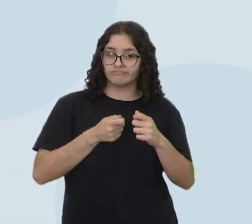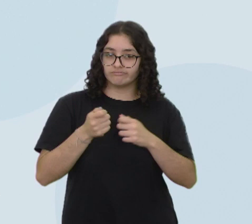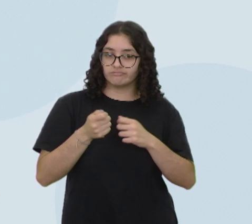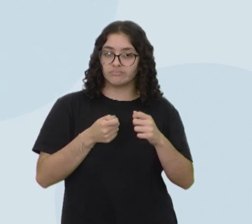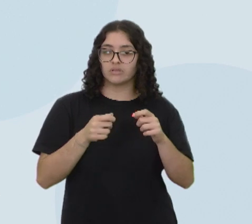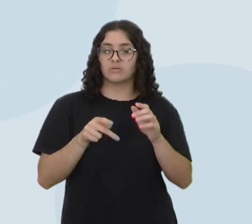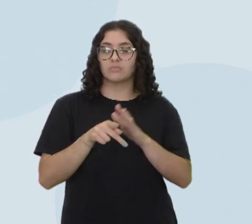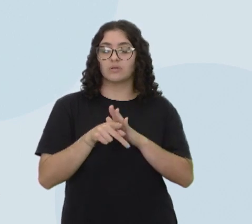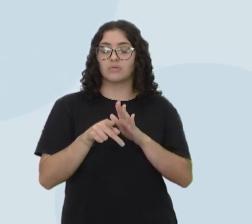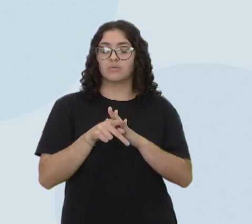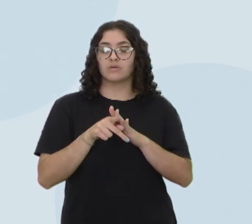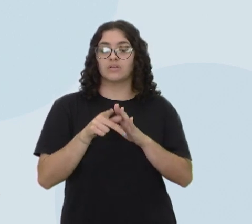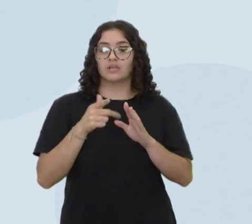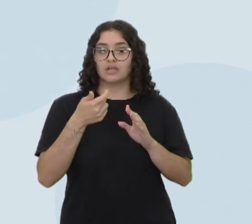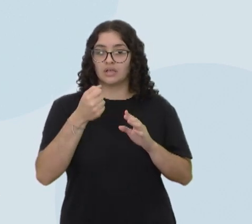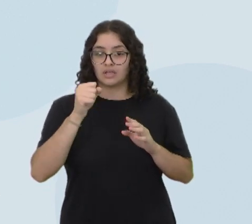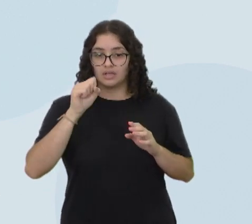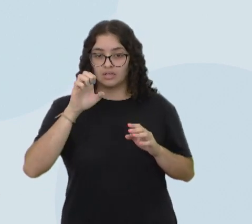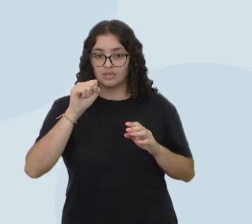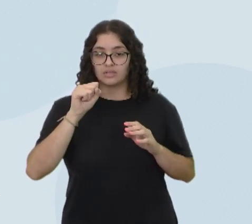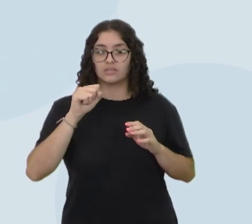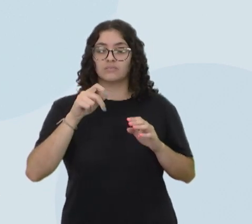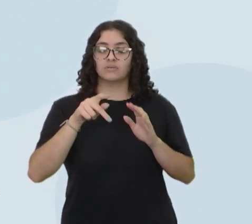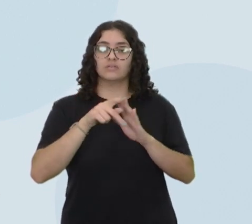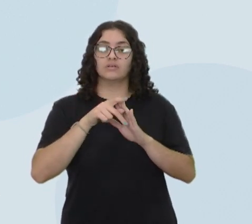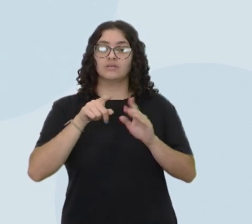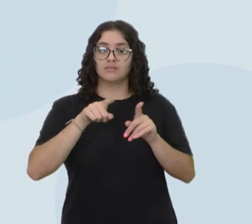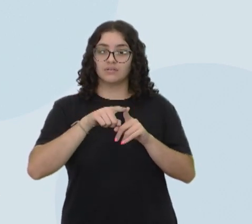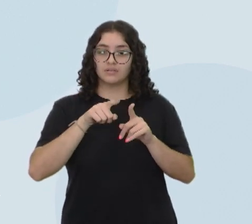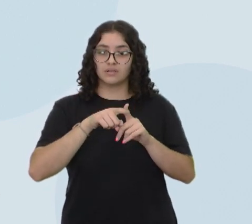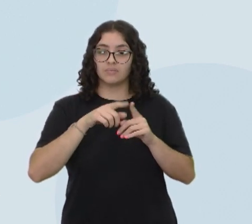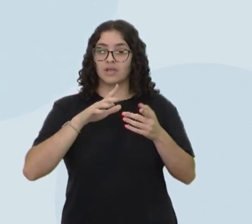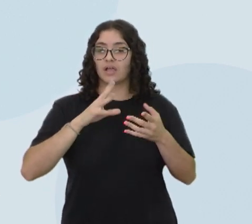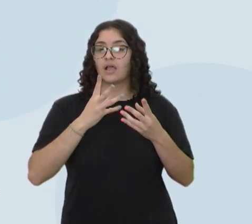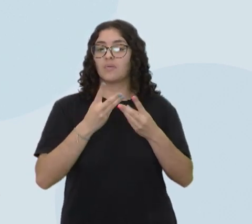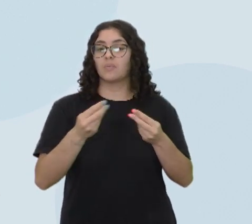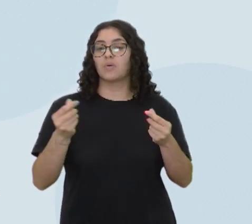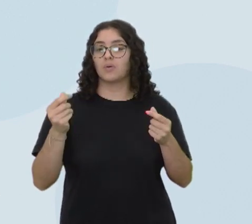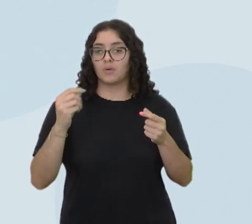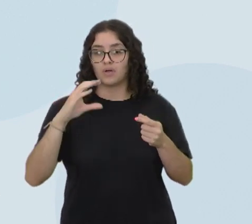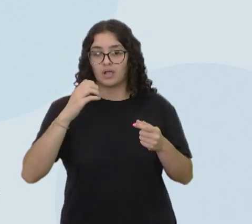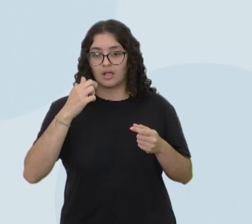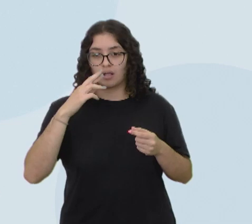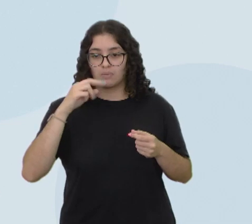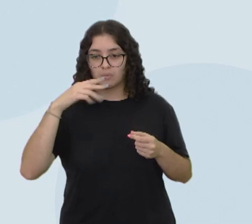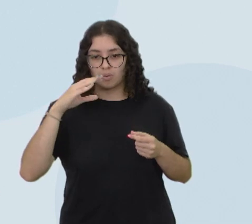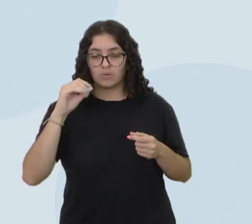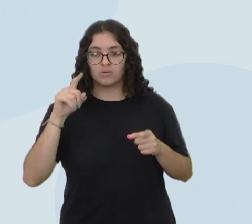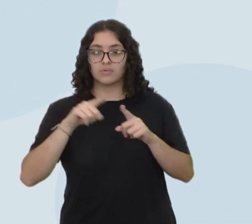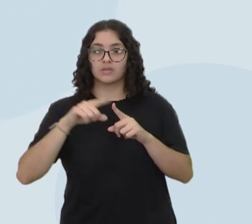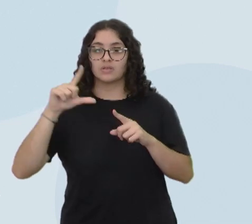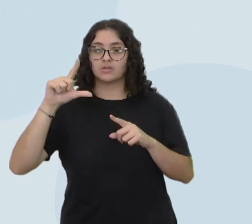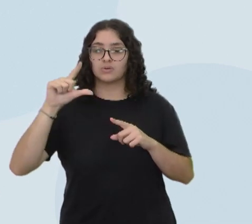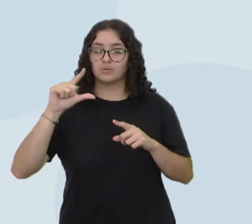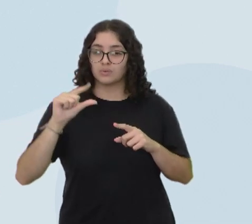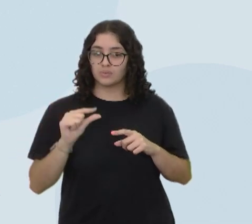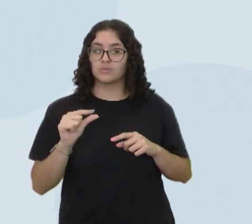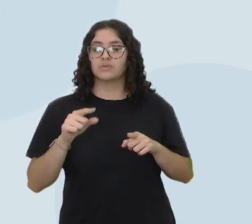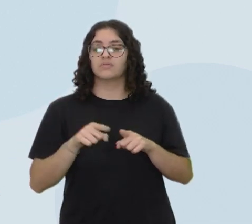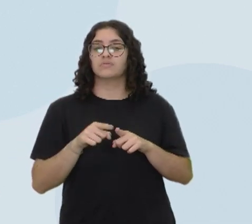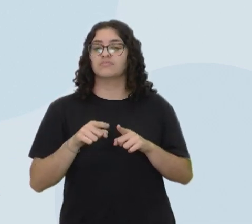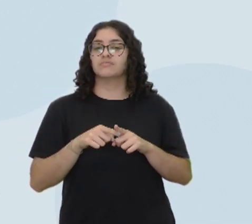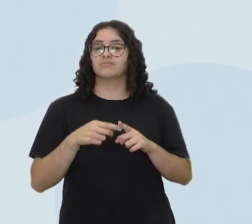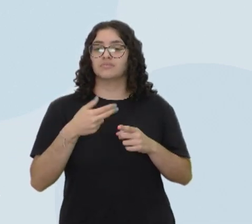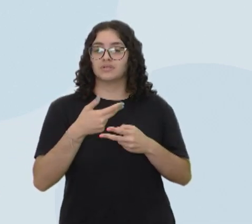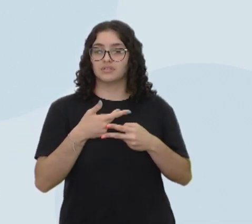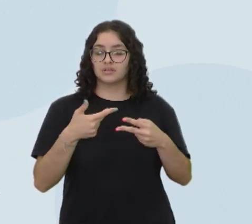de gases atmosféricos, sequestro de carbono e redução de gases. Isso a gente pode falar sobre filtragem